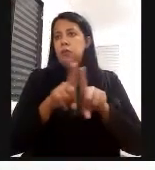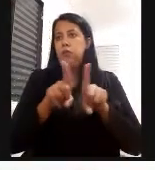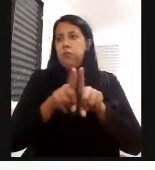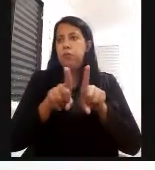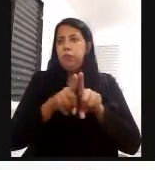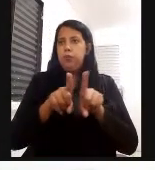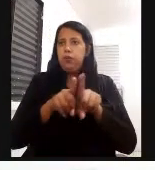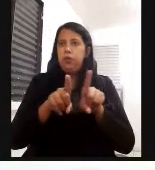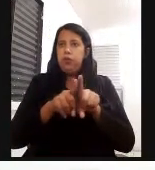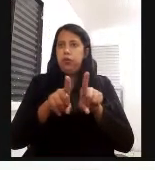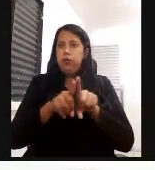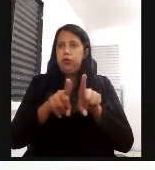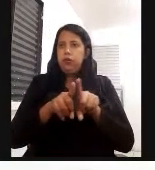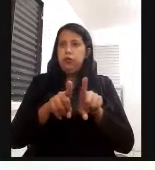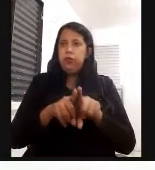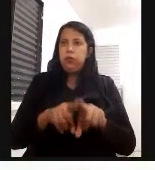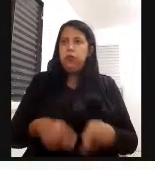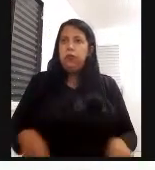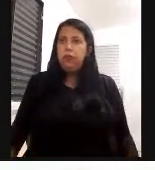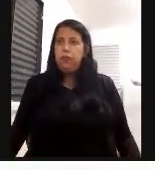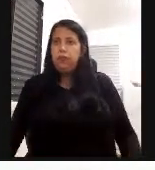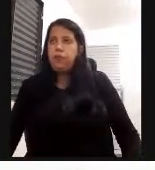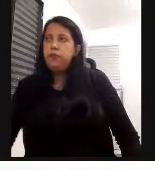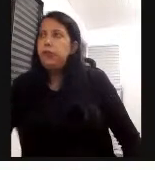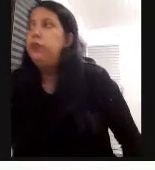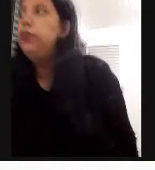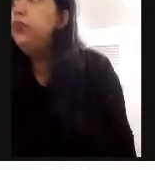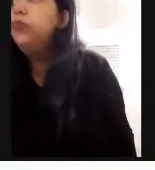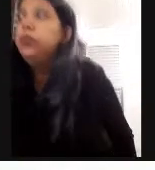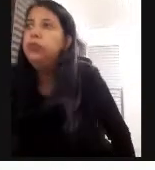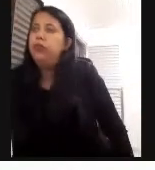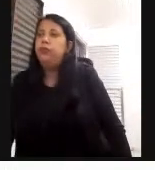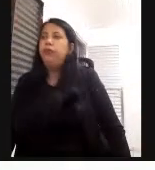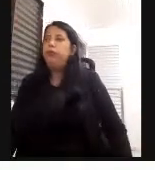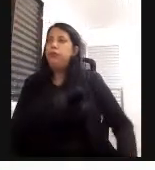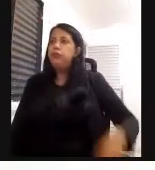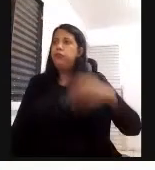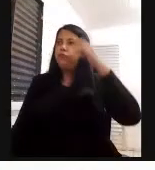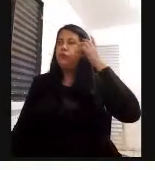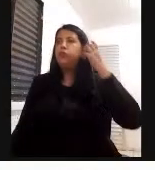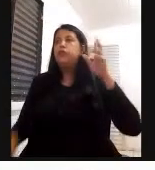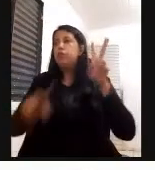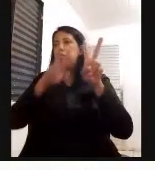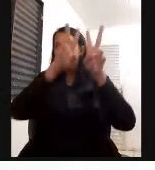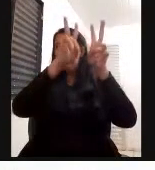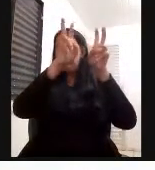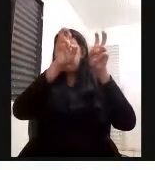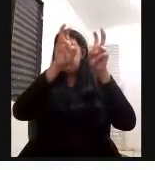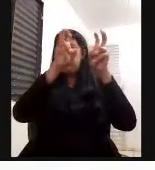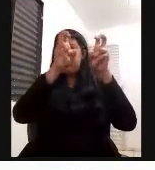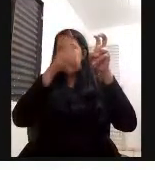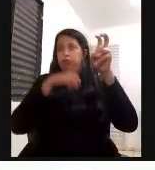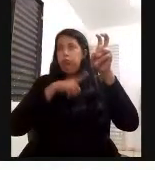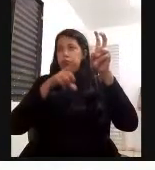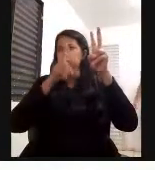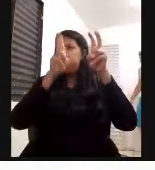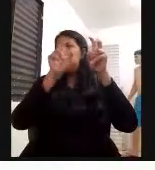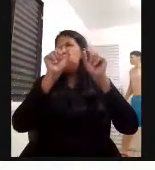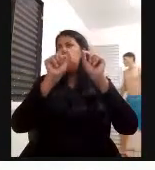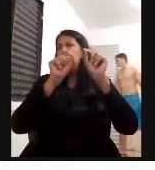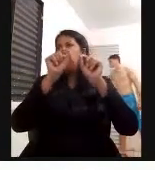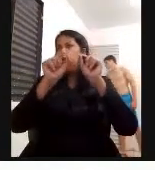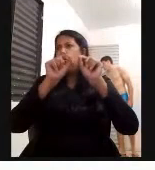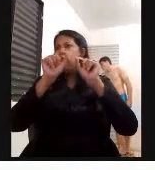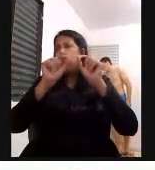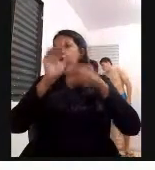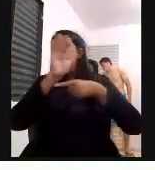aqui as aspas. Deixa eu copiar para vocês. Certo, nós temos aqui as aspas. As aspas, ele